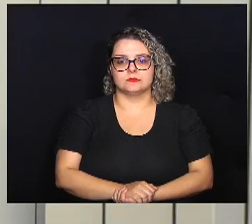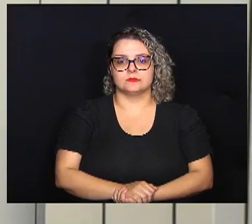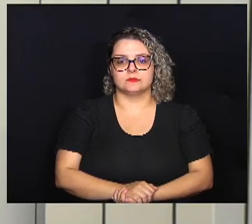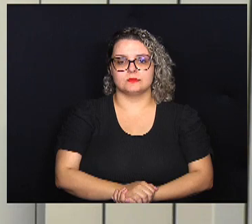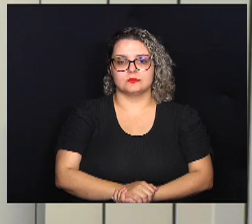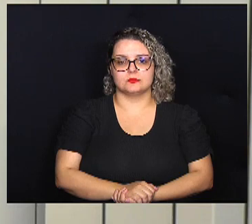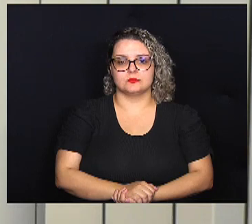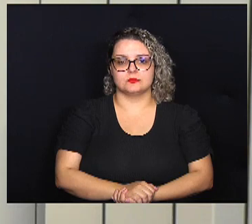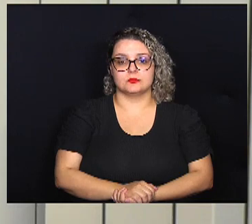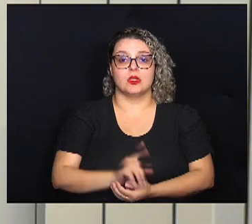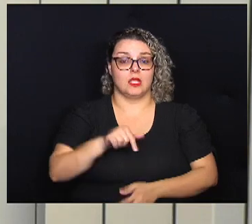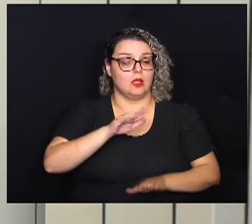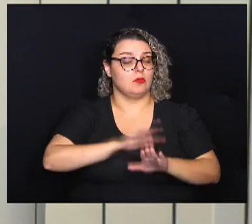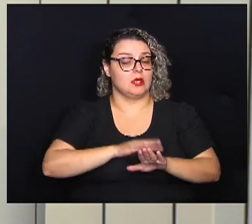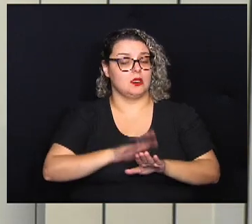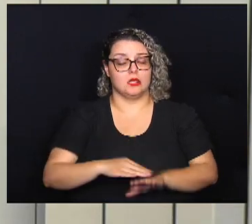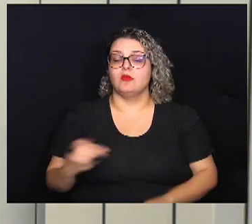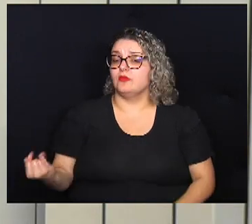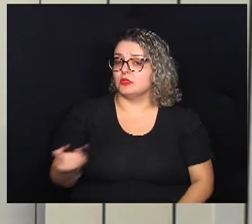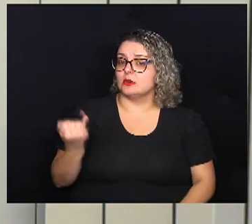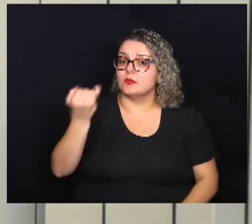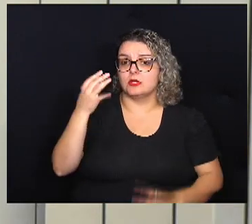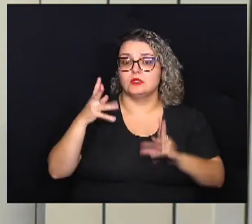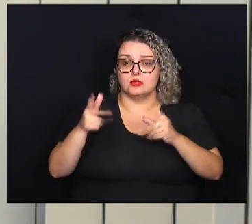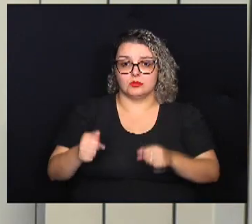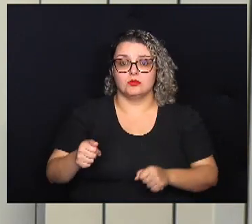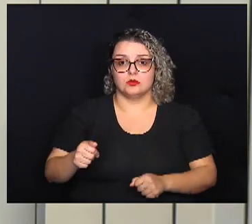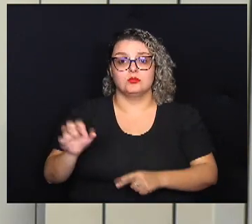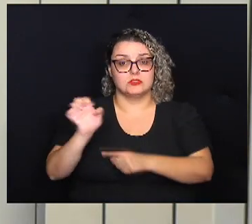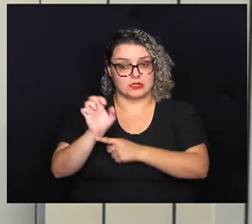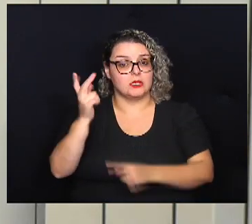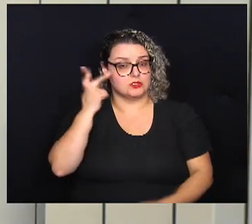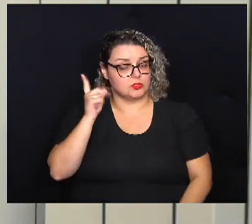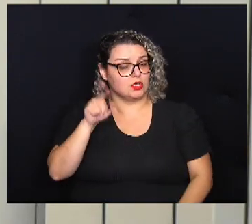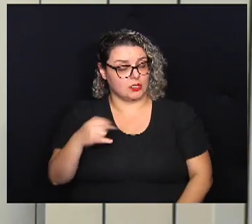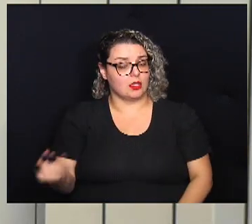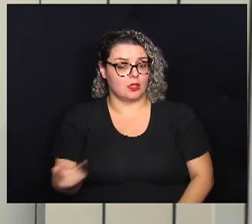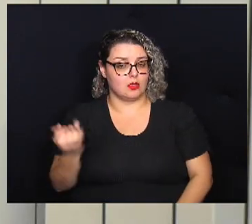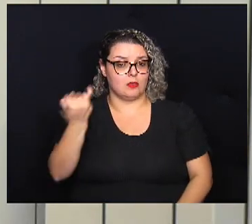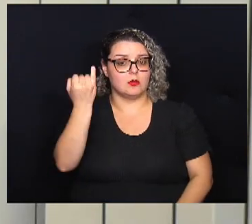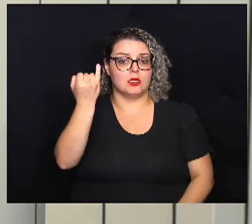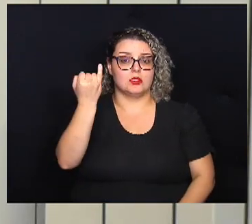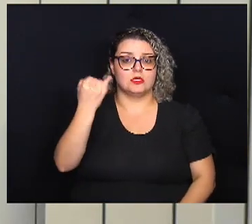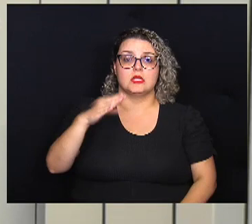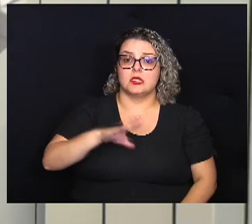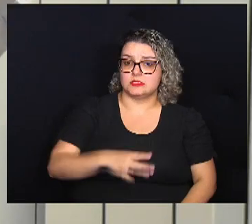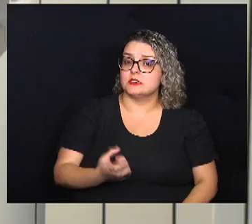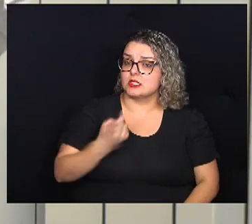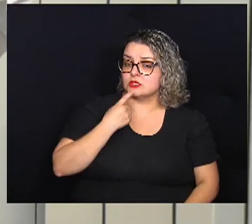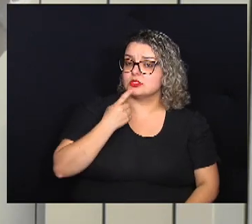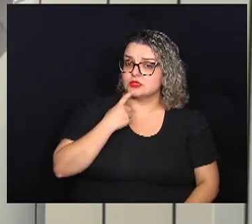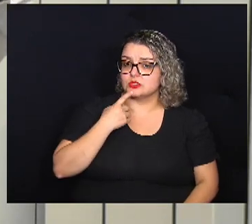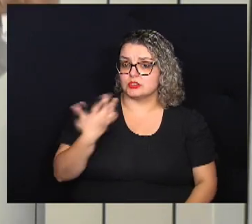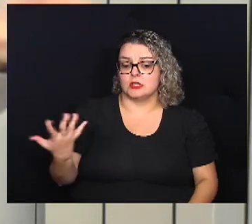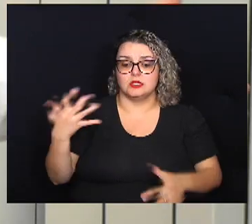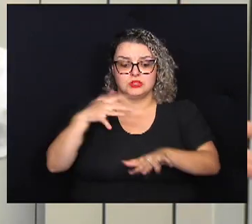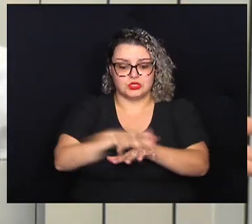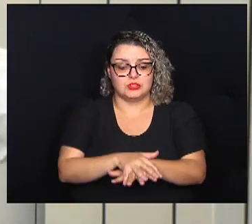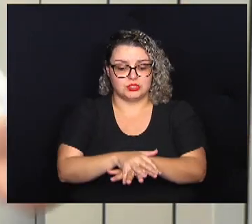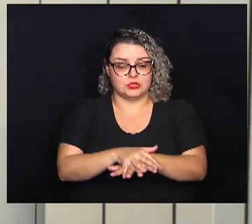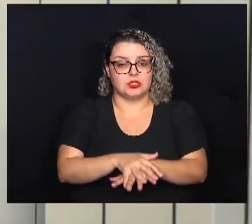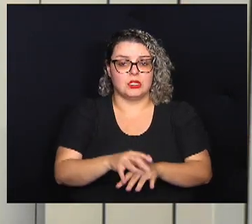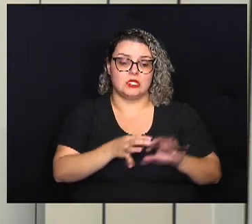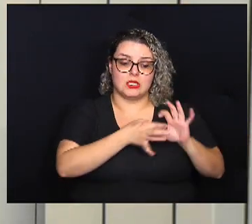É uma ação fundamental em todo o estado de São Paulo e importante que a cidade de Campinas esteja inserida neste